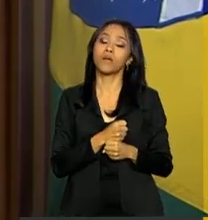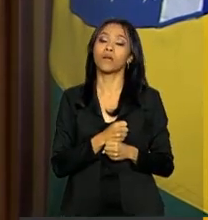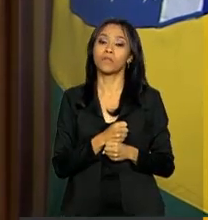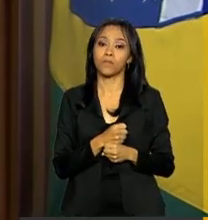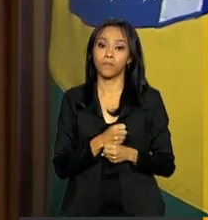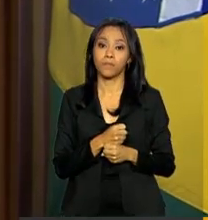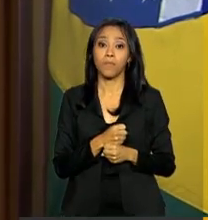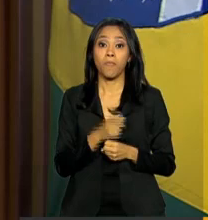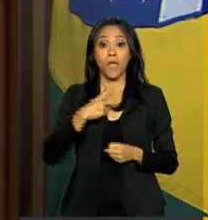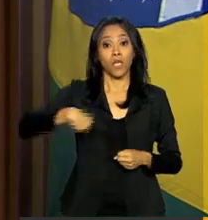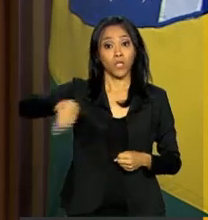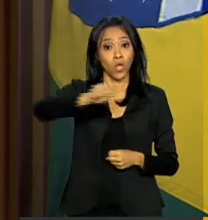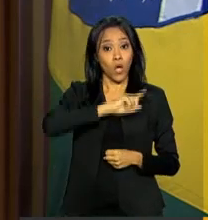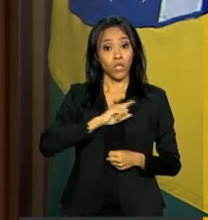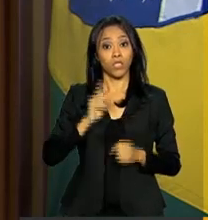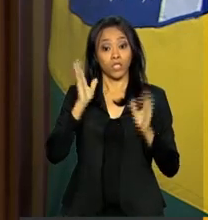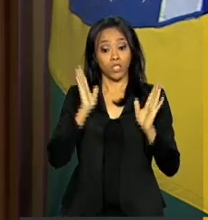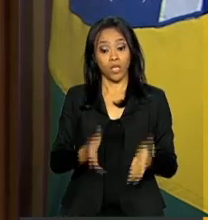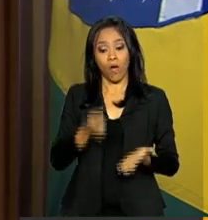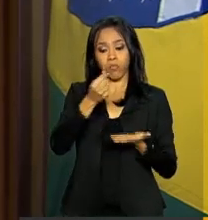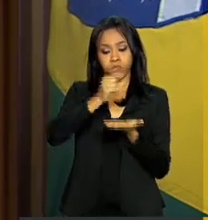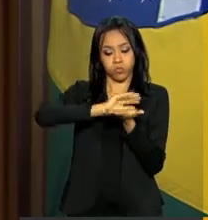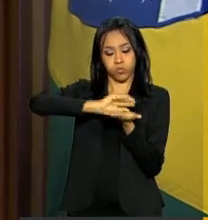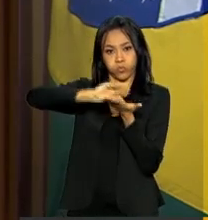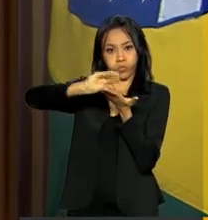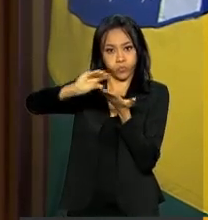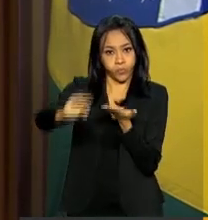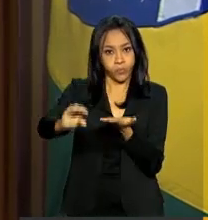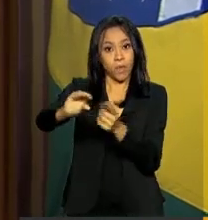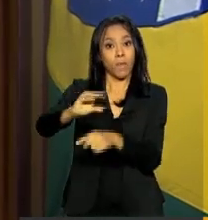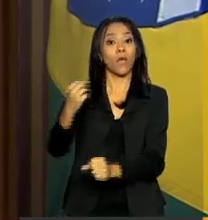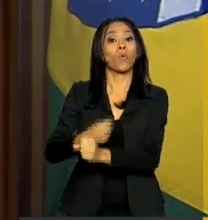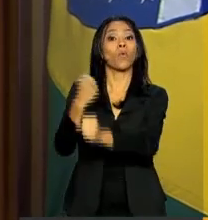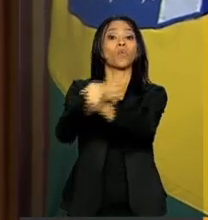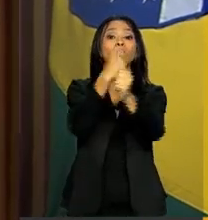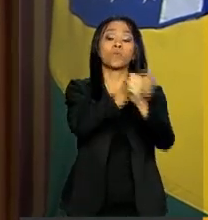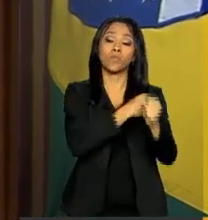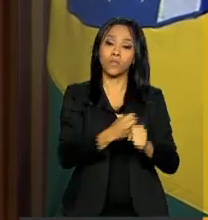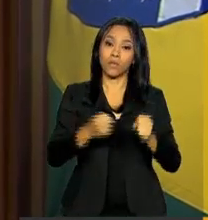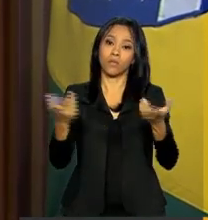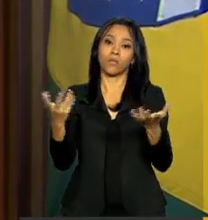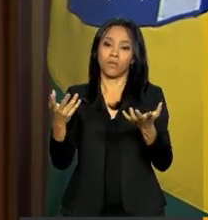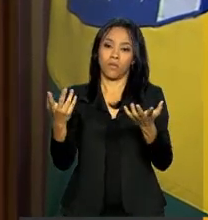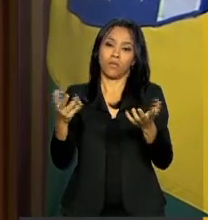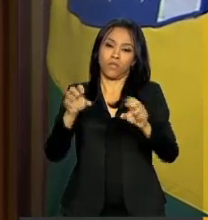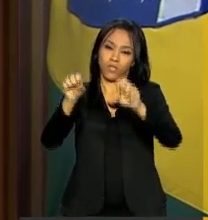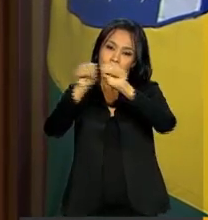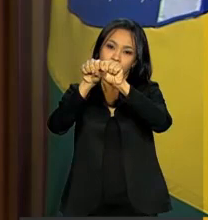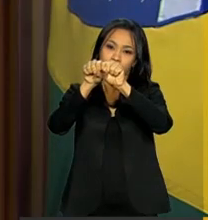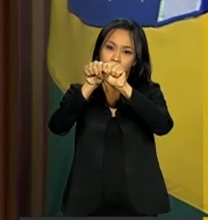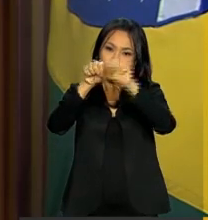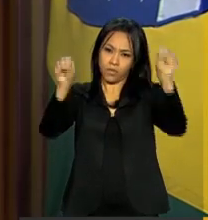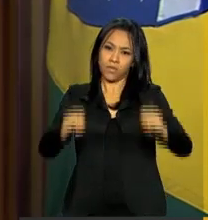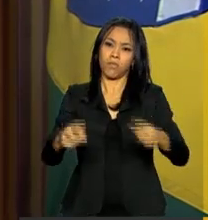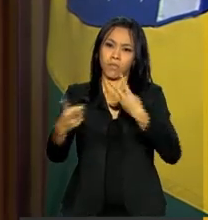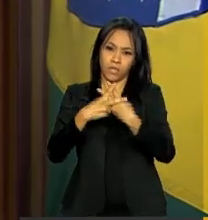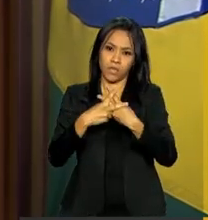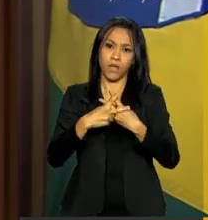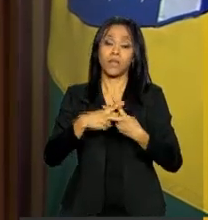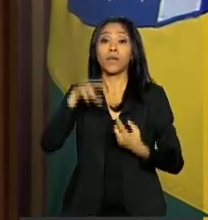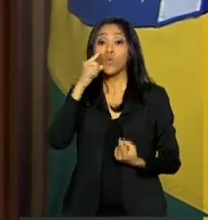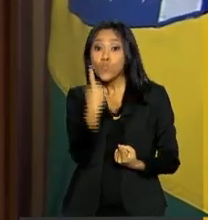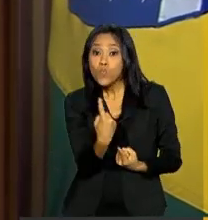passado nós iniciamos uma verba para a construção de penitenciárias penitenciária uma cama em cada estado